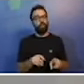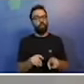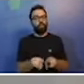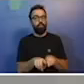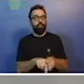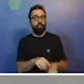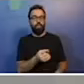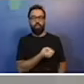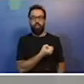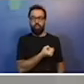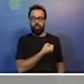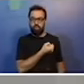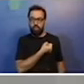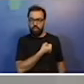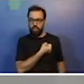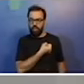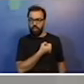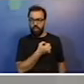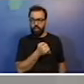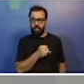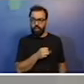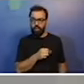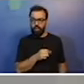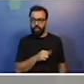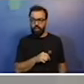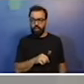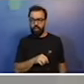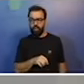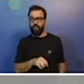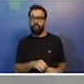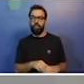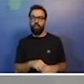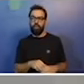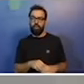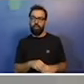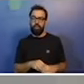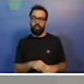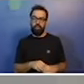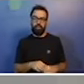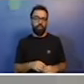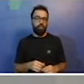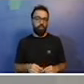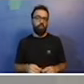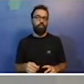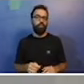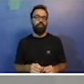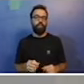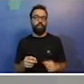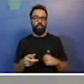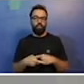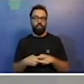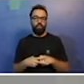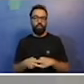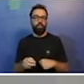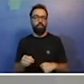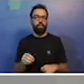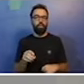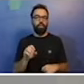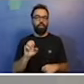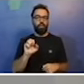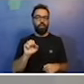material didático, a concordância verbal é obrigatória. No caso do verbo ser, a concordância